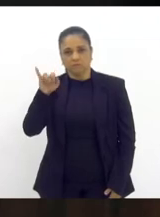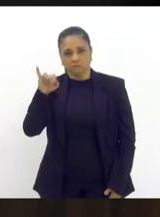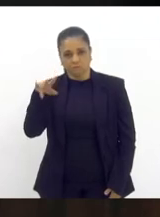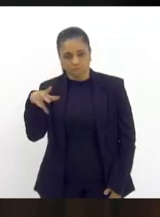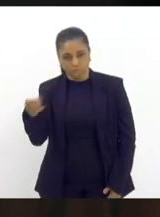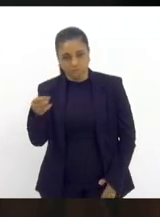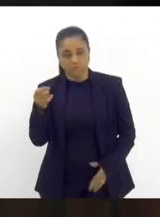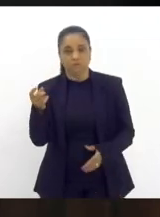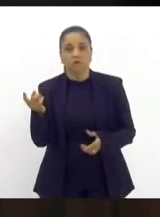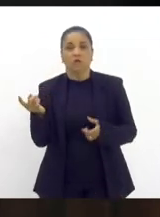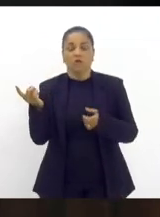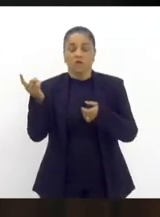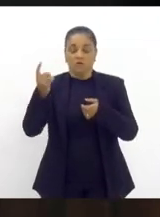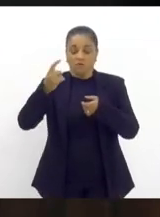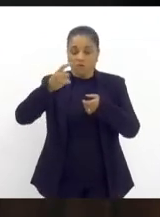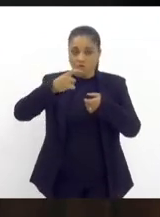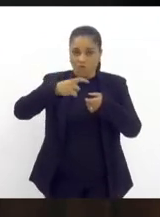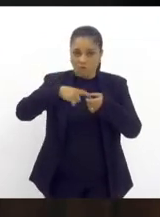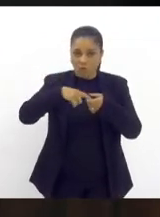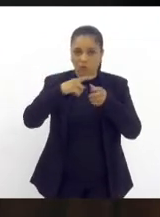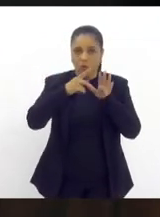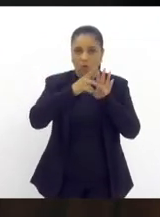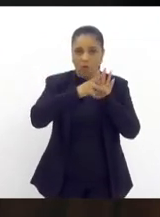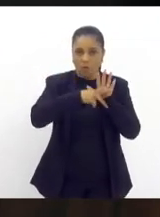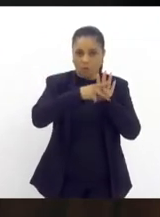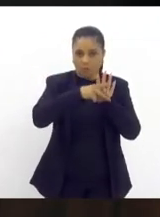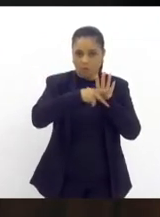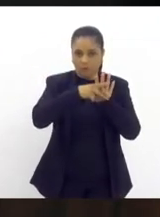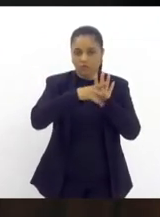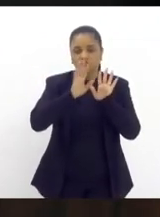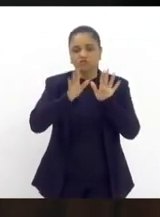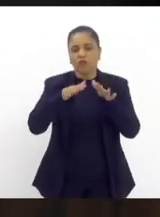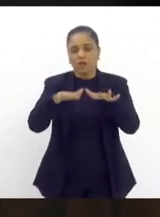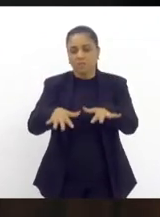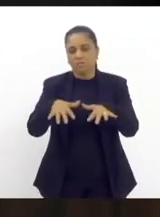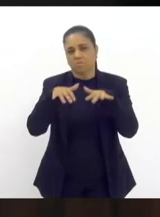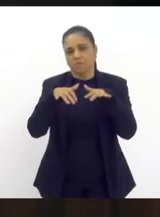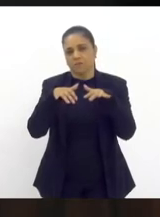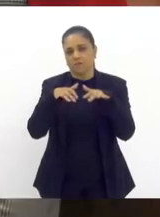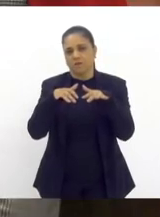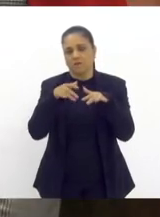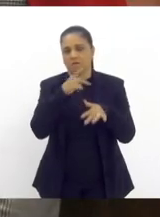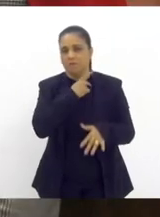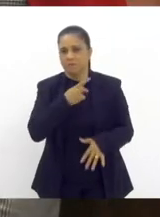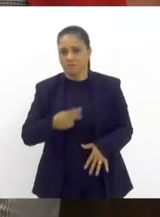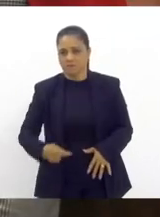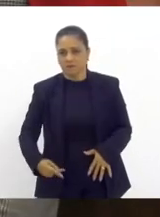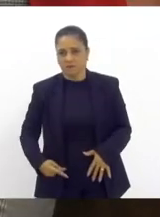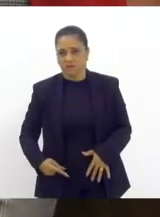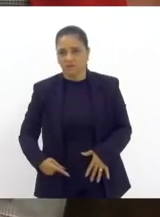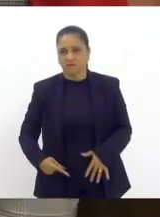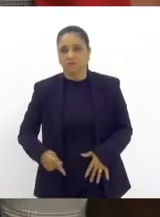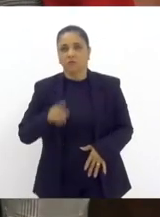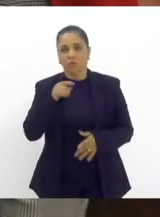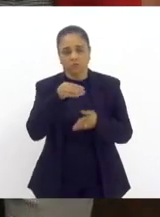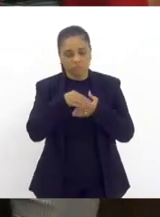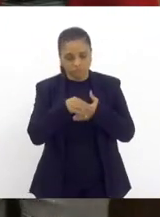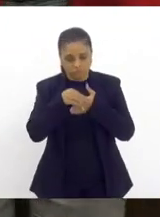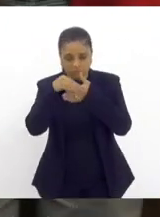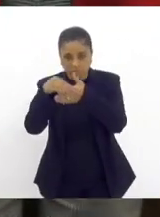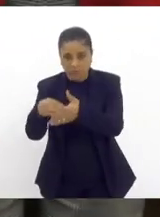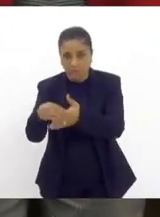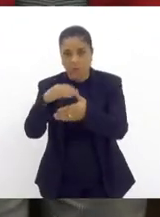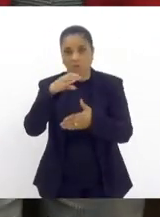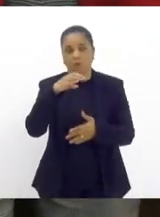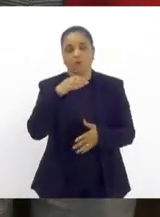remeter a matéria ccj mas foi remetido em plenário Presidente quando quando Vossa Excelência em caminho para Aparecida